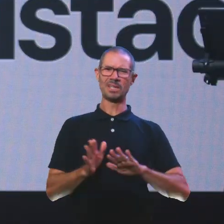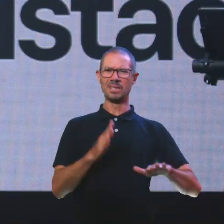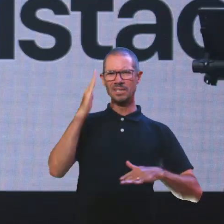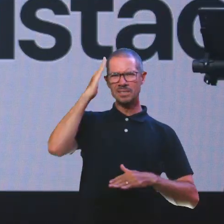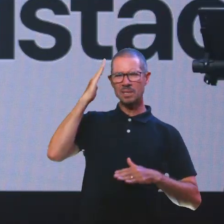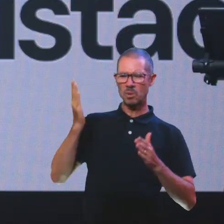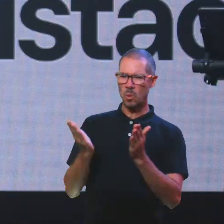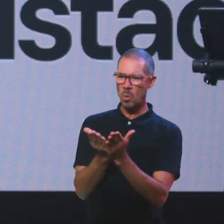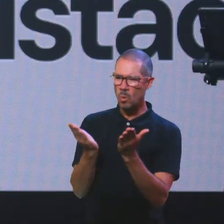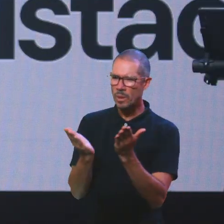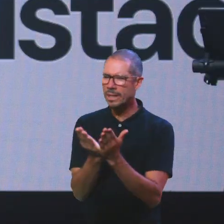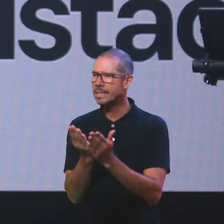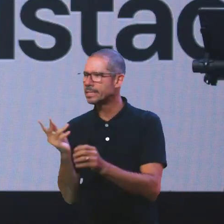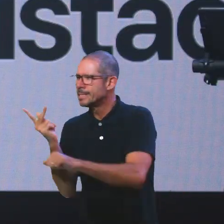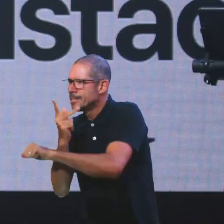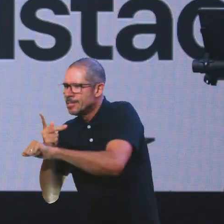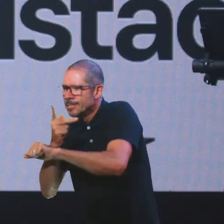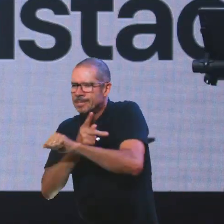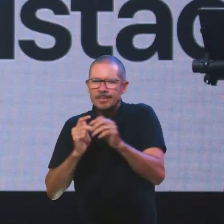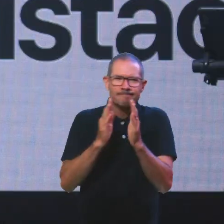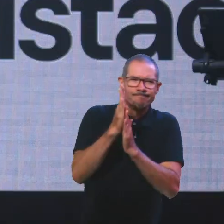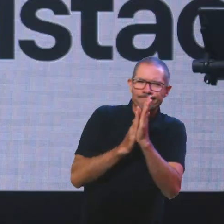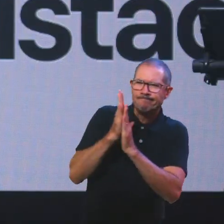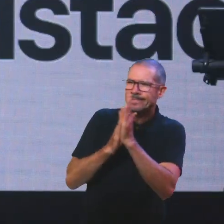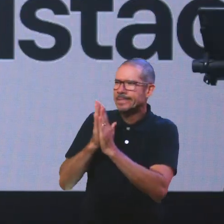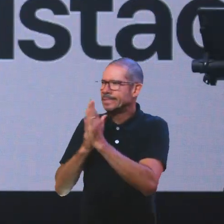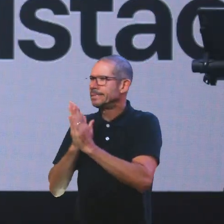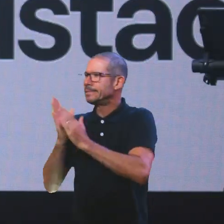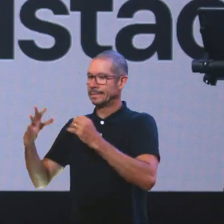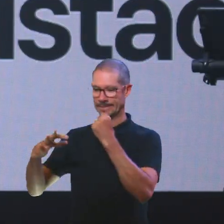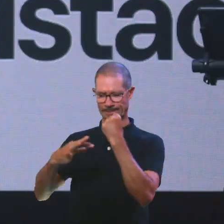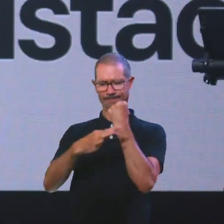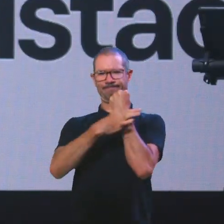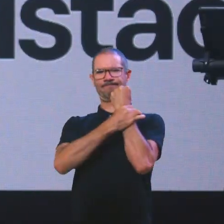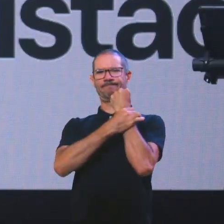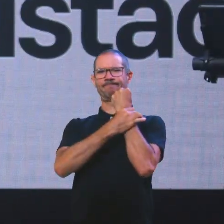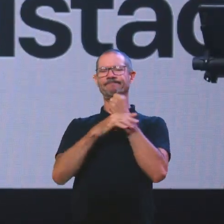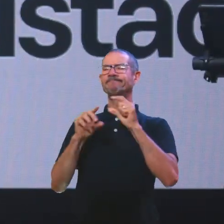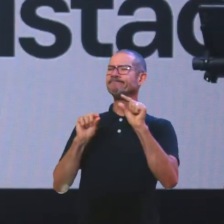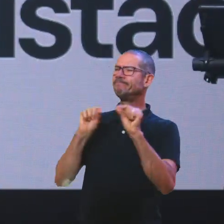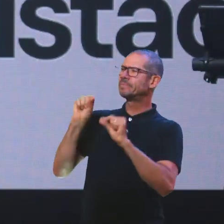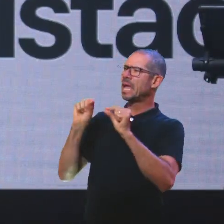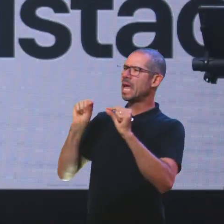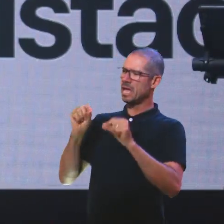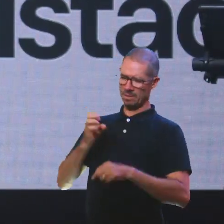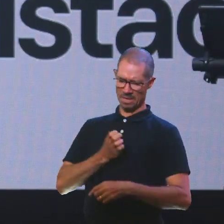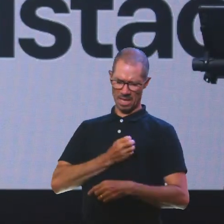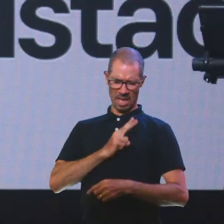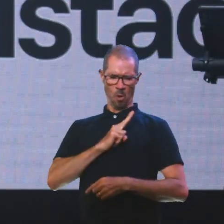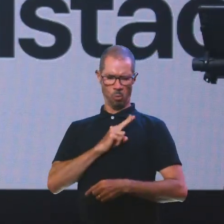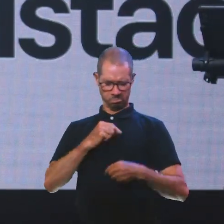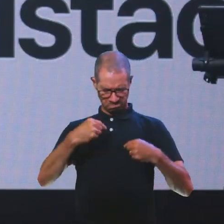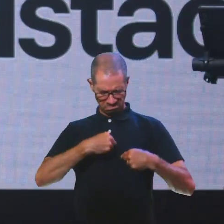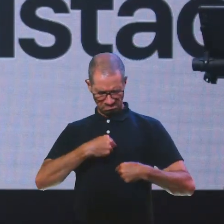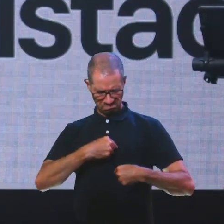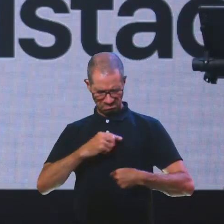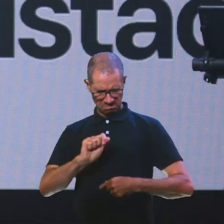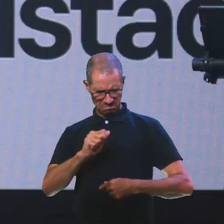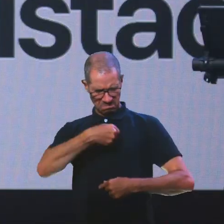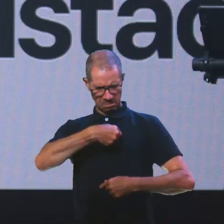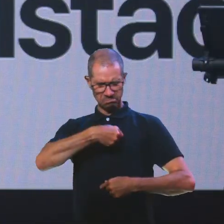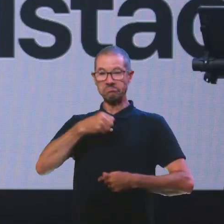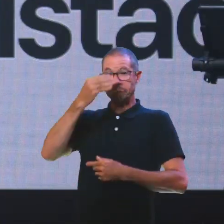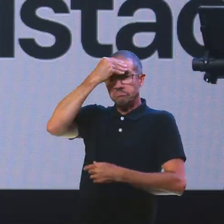crente nominal vive correndo atrás de expectativas, vivências para tentar garantir a quem ele quer ser de verdade, mas se